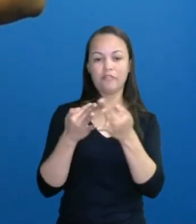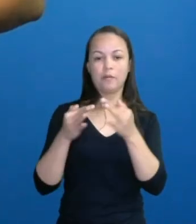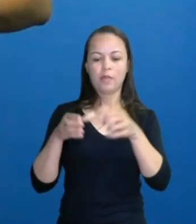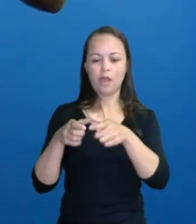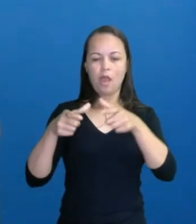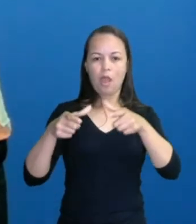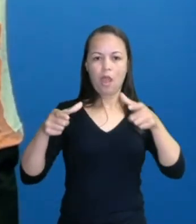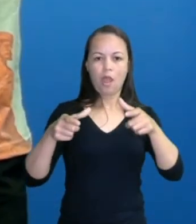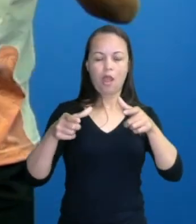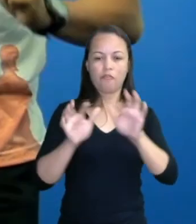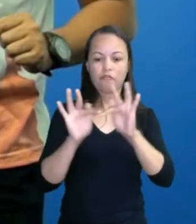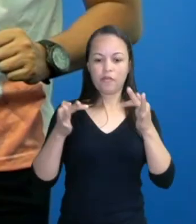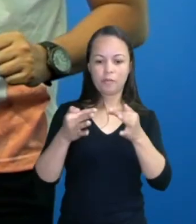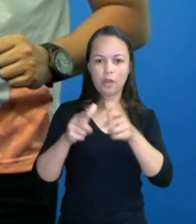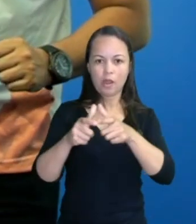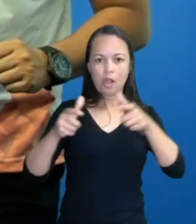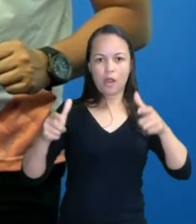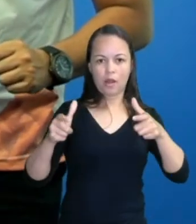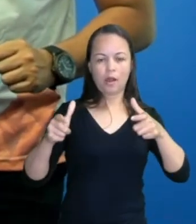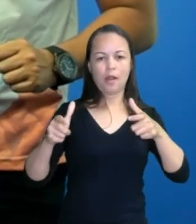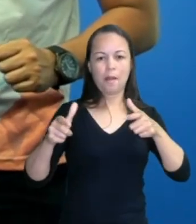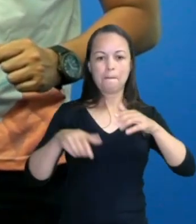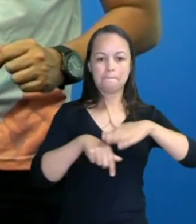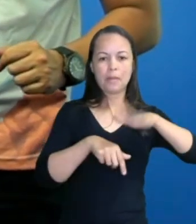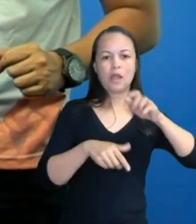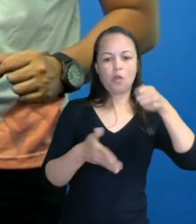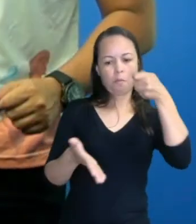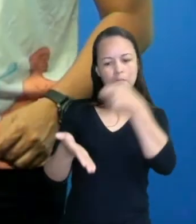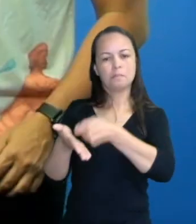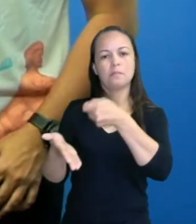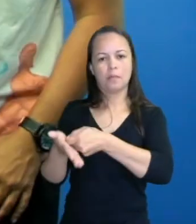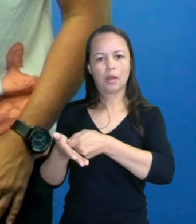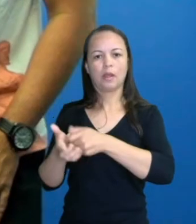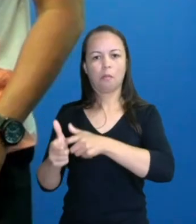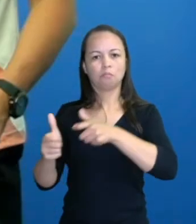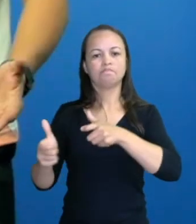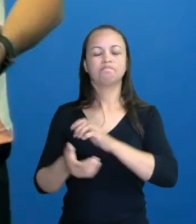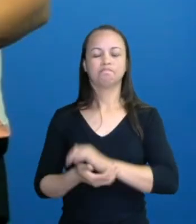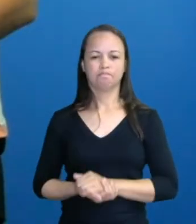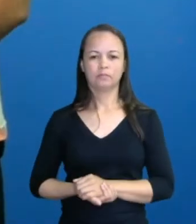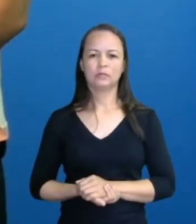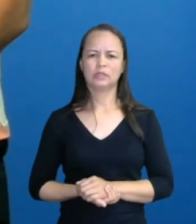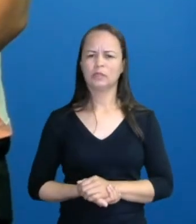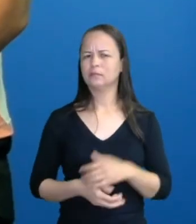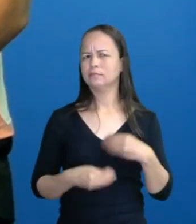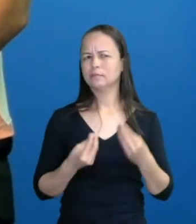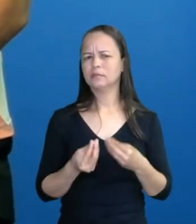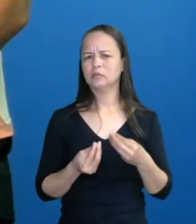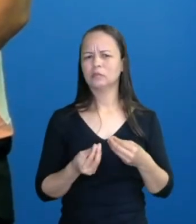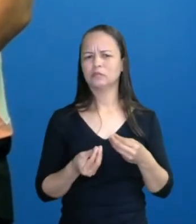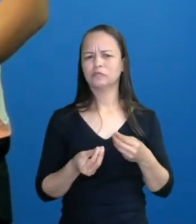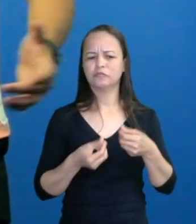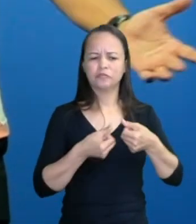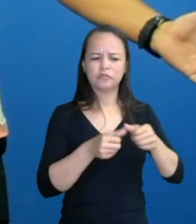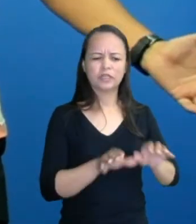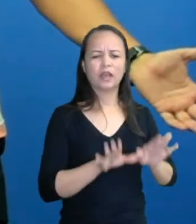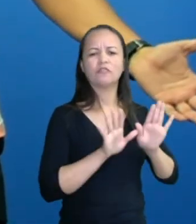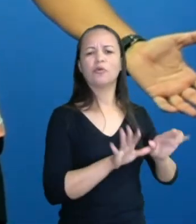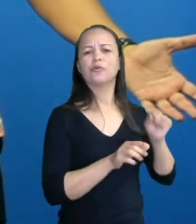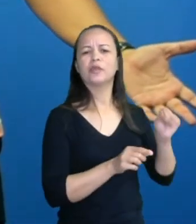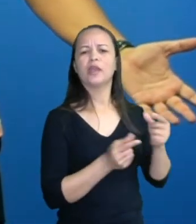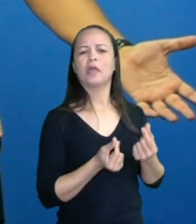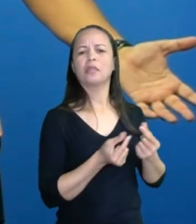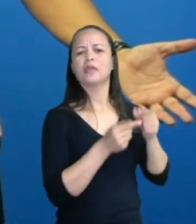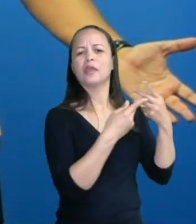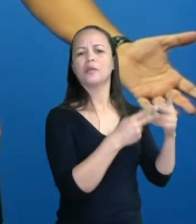de familiares, maior era essa taxa que ele tinha que pagar. Ou seja, sobrava o quê para o servo? Apenas aquilo